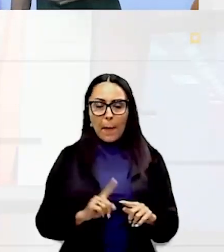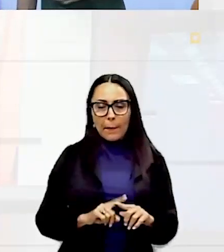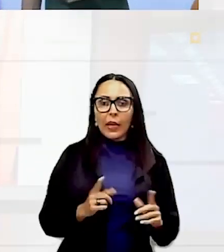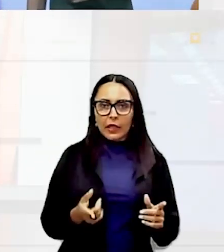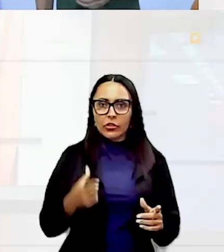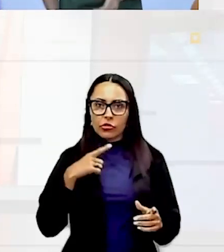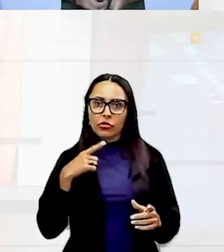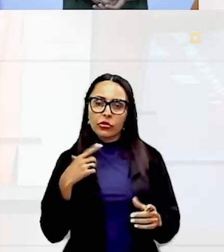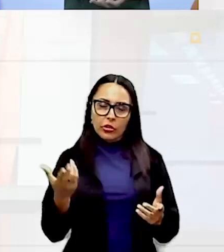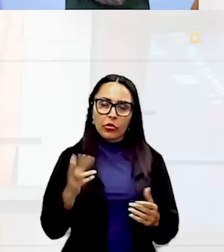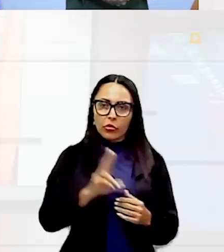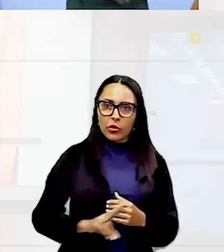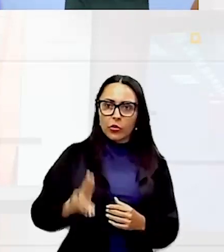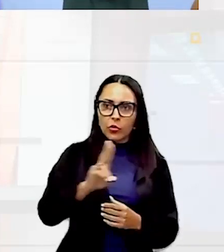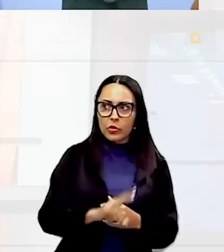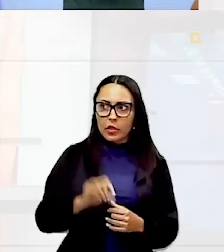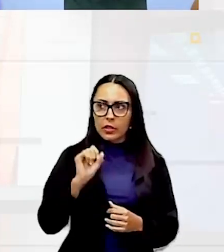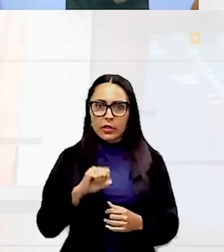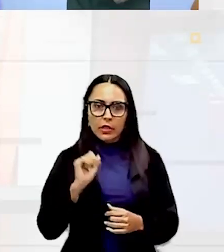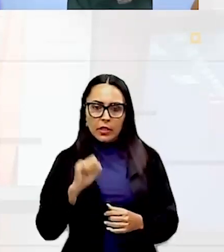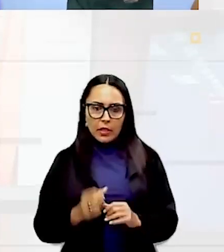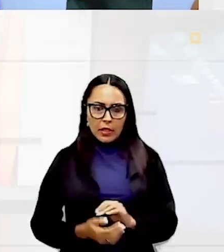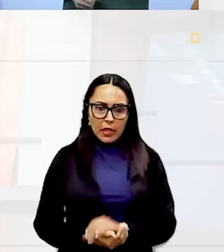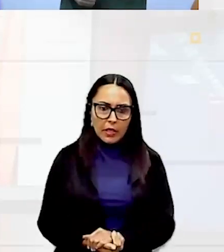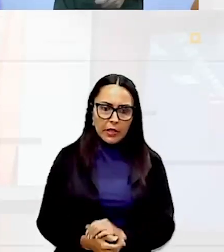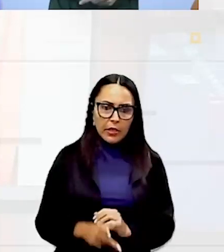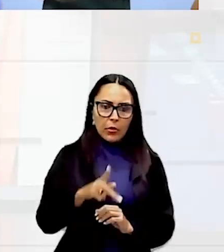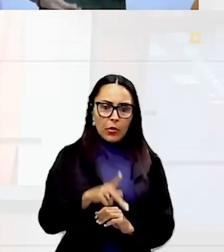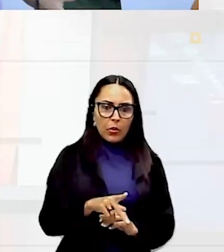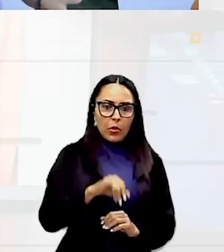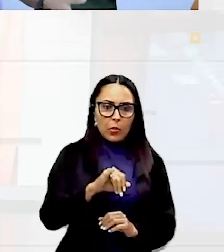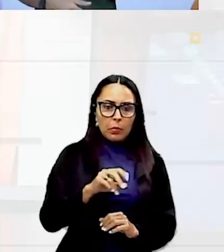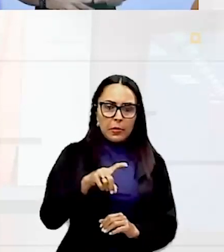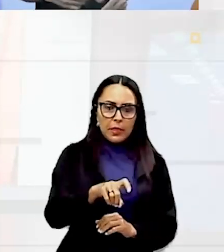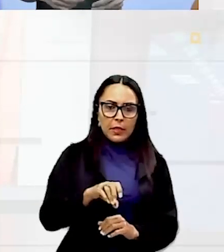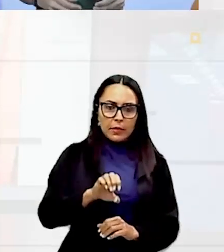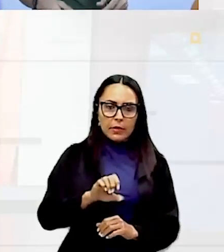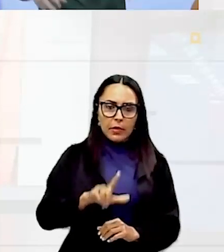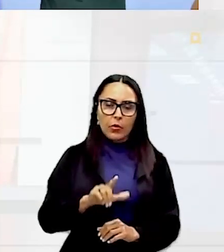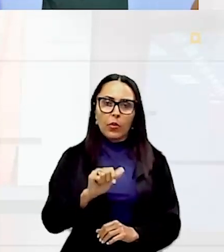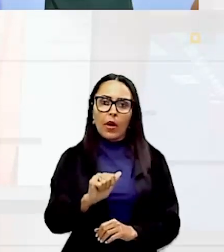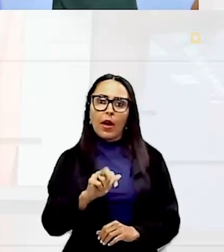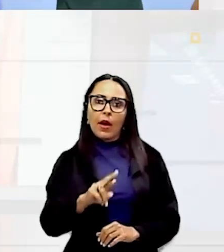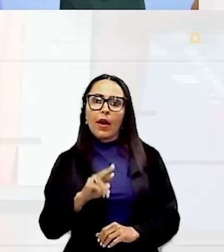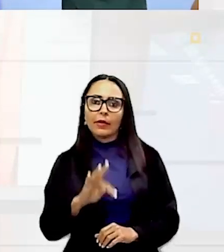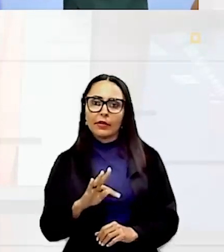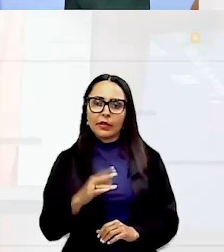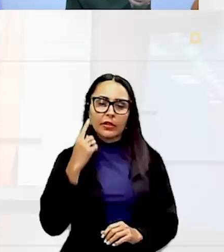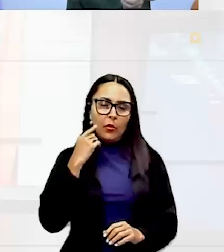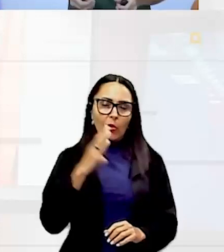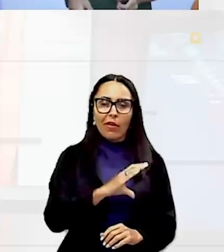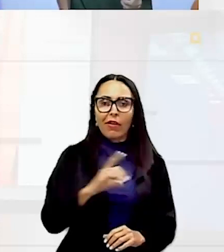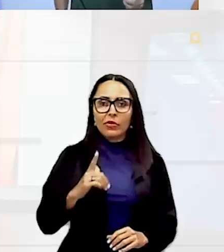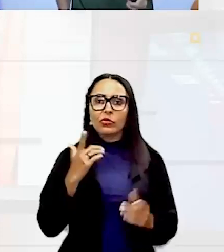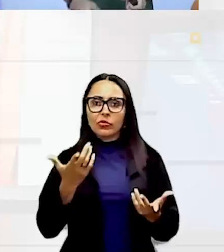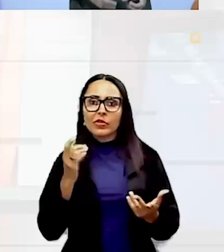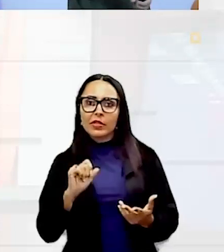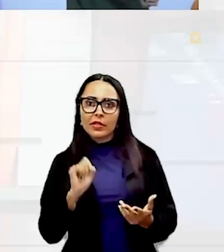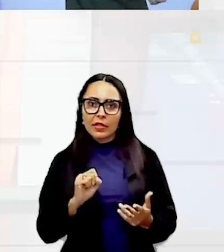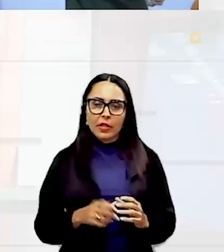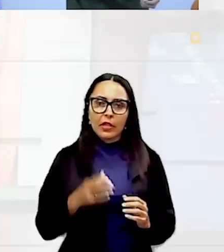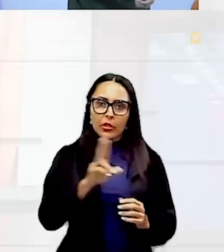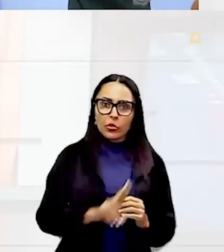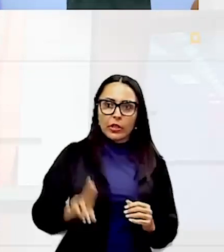tem jogos que usam, que é pixel art, que são jogos que são aclamados como clássico assim,